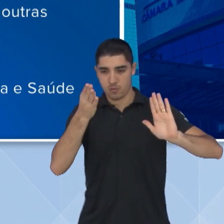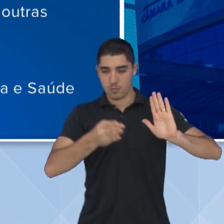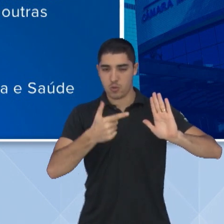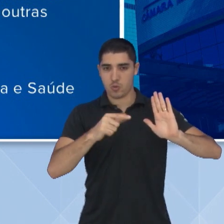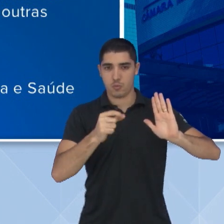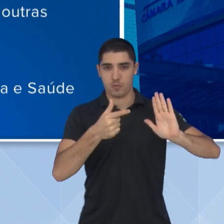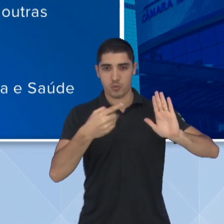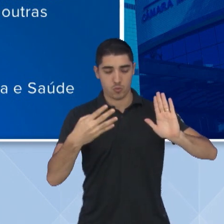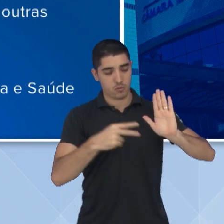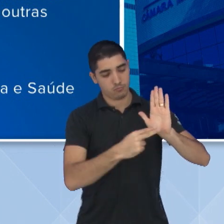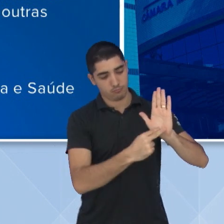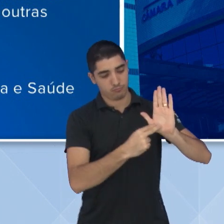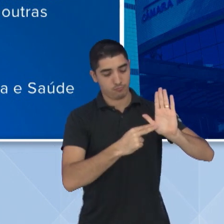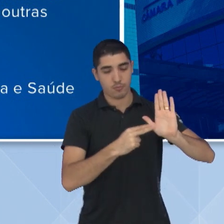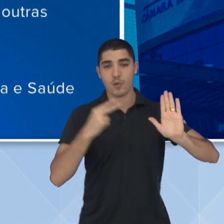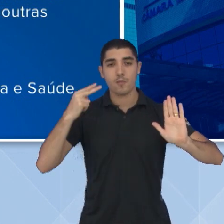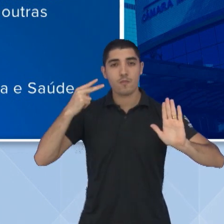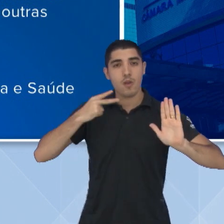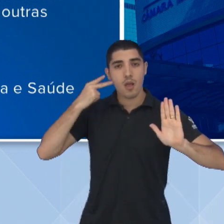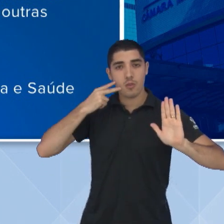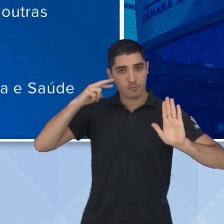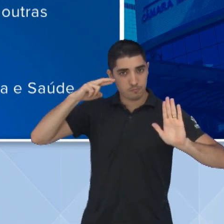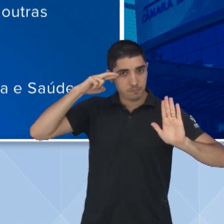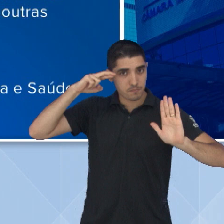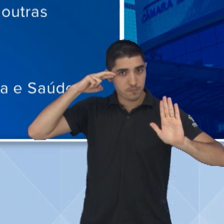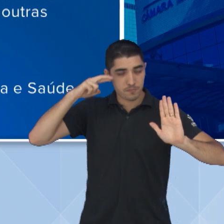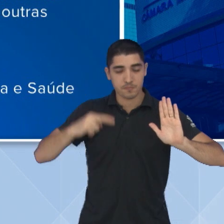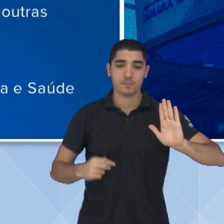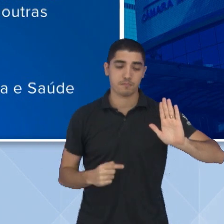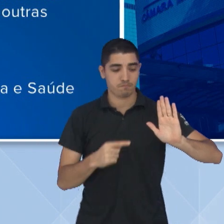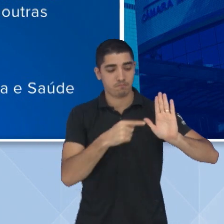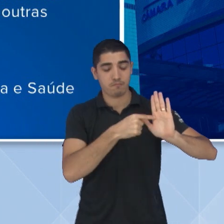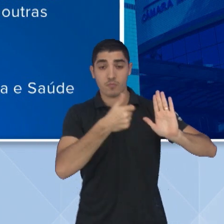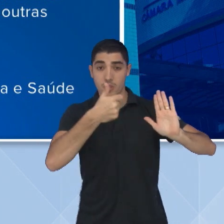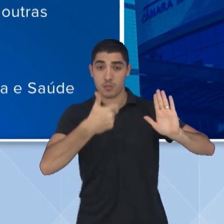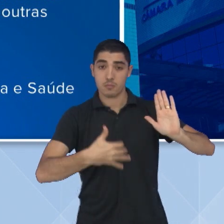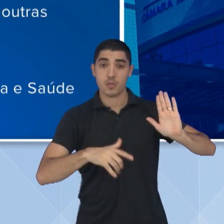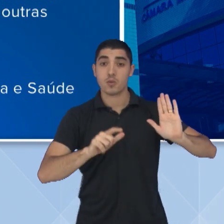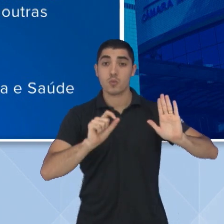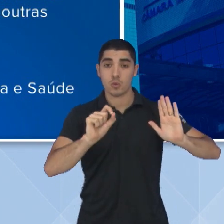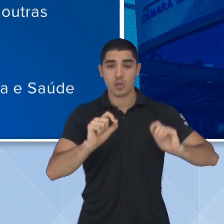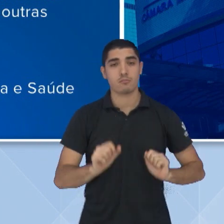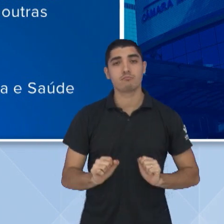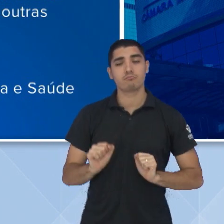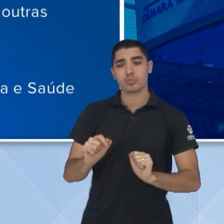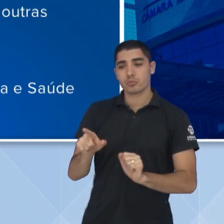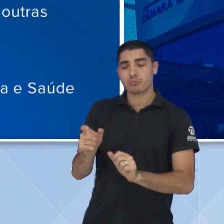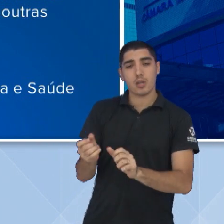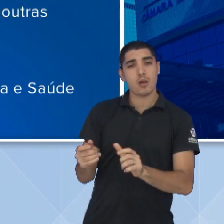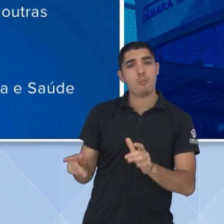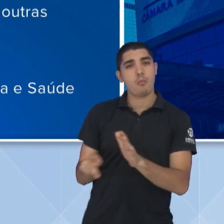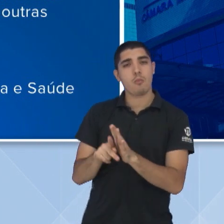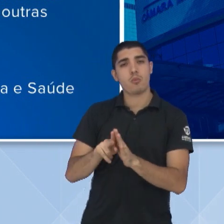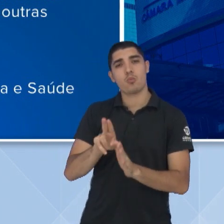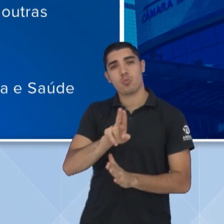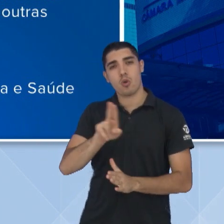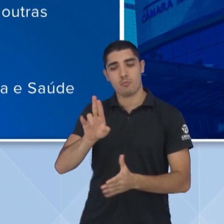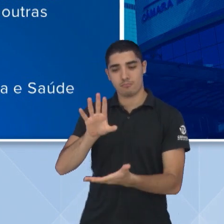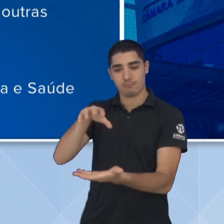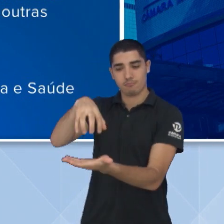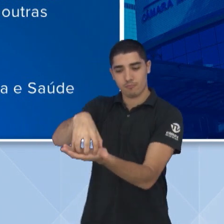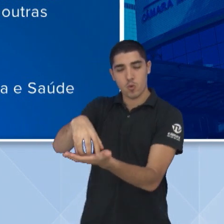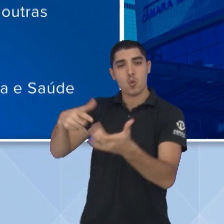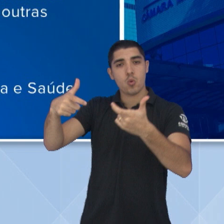114/2024, autoria, vereador Rogério da Acacem. Autoriza a criação do programa Banco de Ração